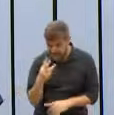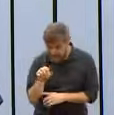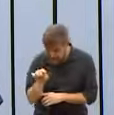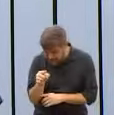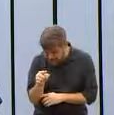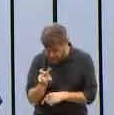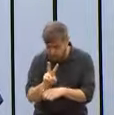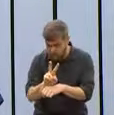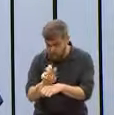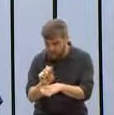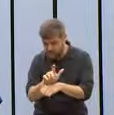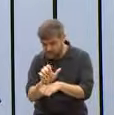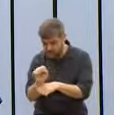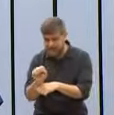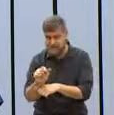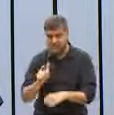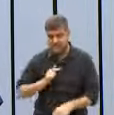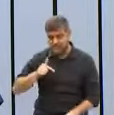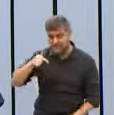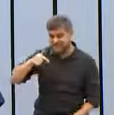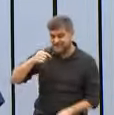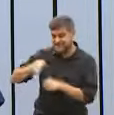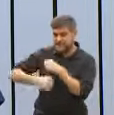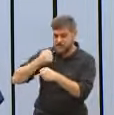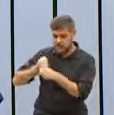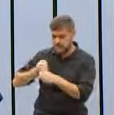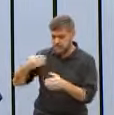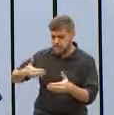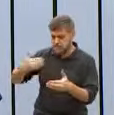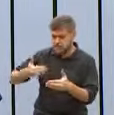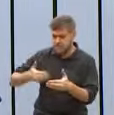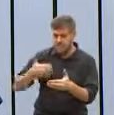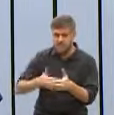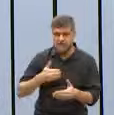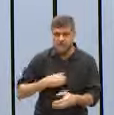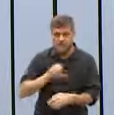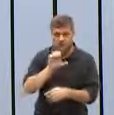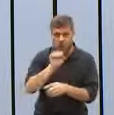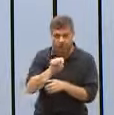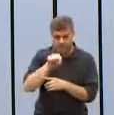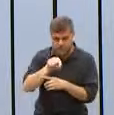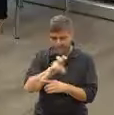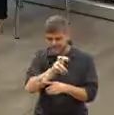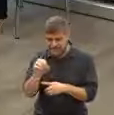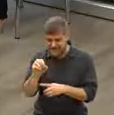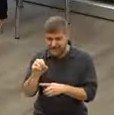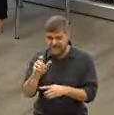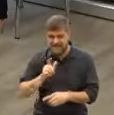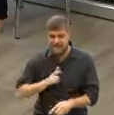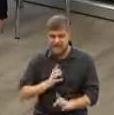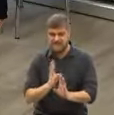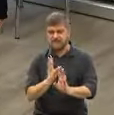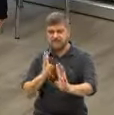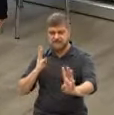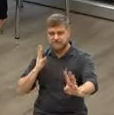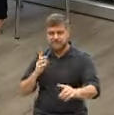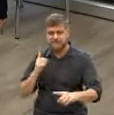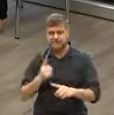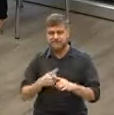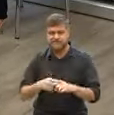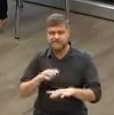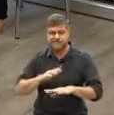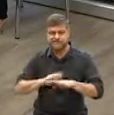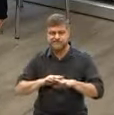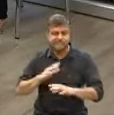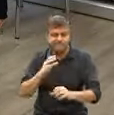longo desses 7, 8 anos a gente tem 8.500 vagas, ou seja, uma lista que se alimenta. E por que é uma conta que não